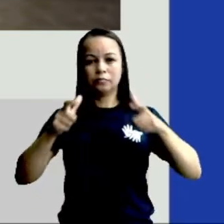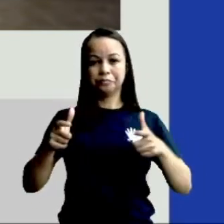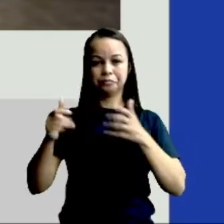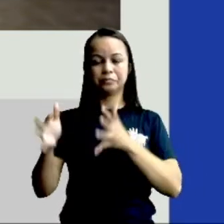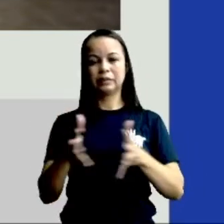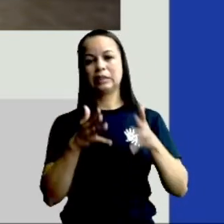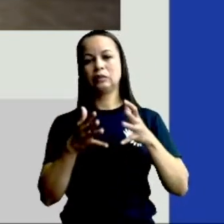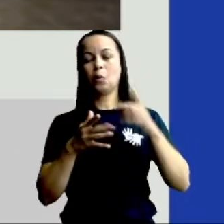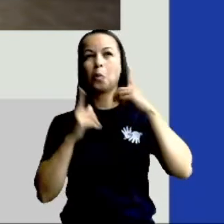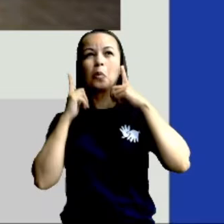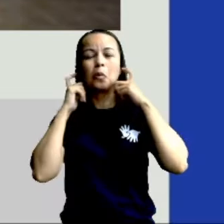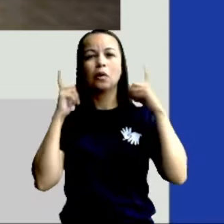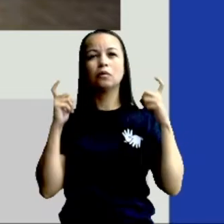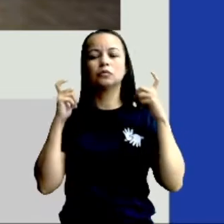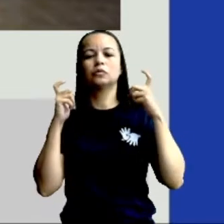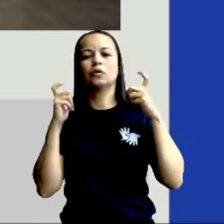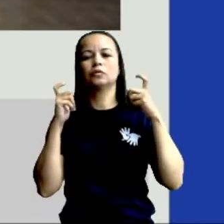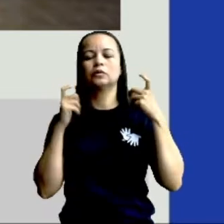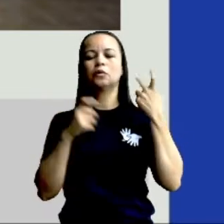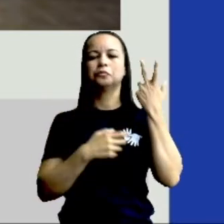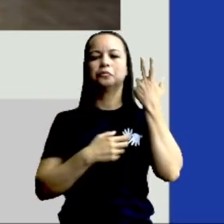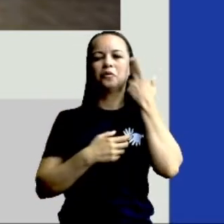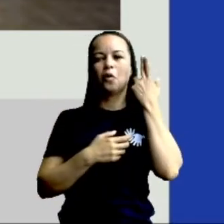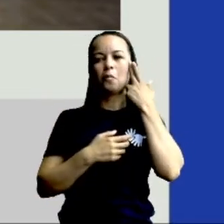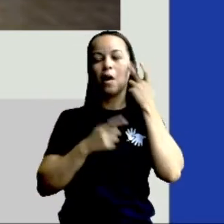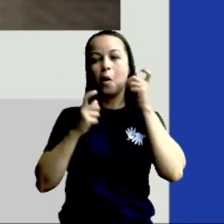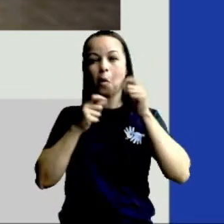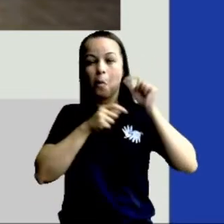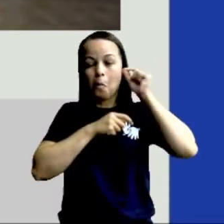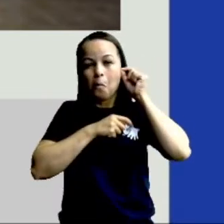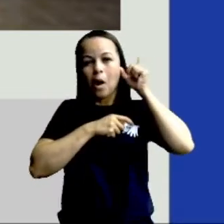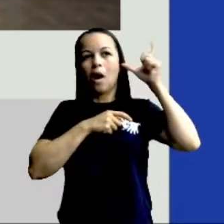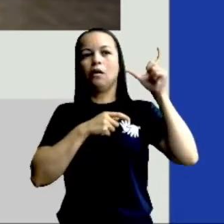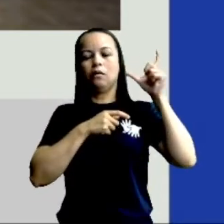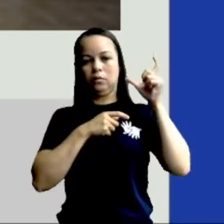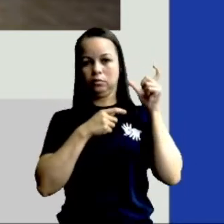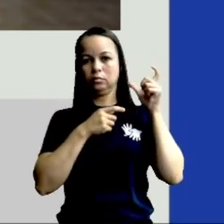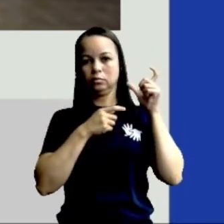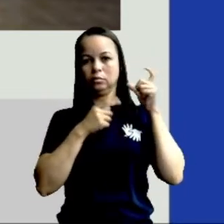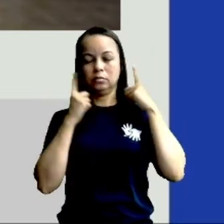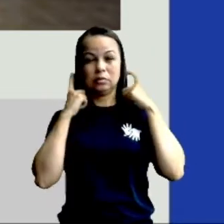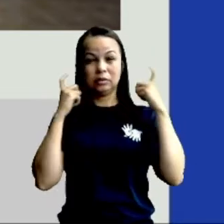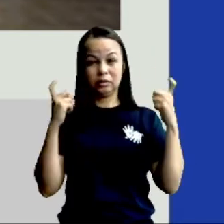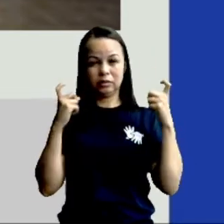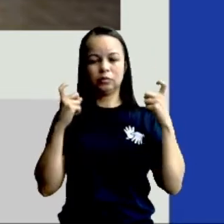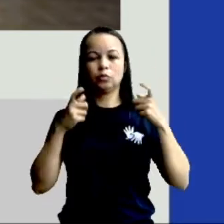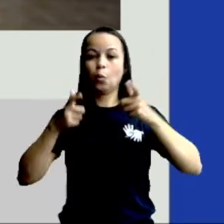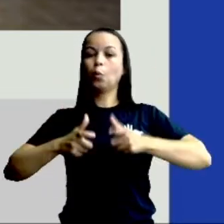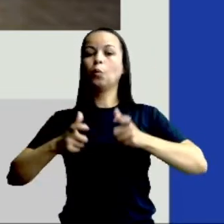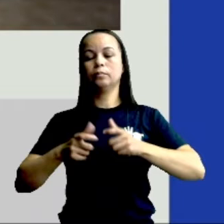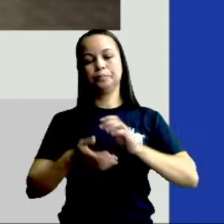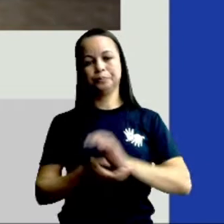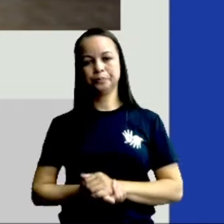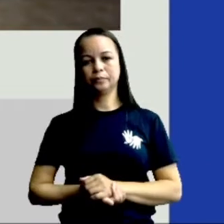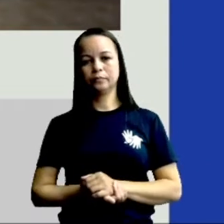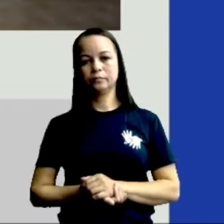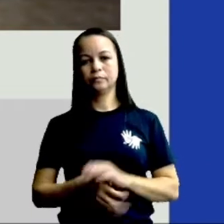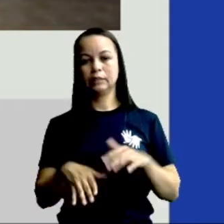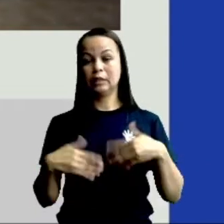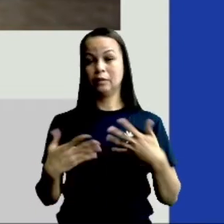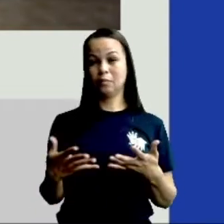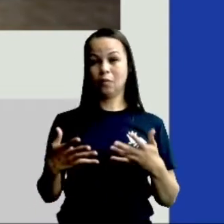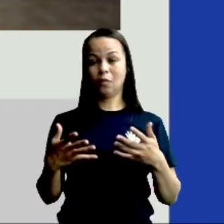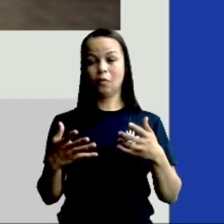som altera a condição normal da nossa audição de um determinado local. Embora não